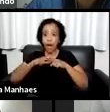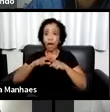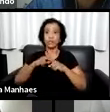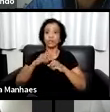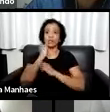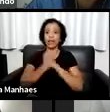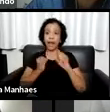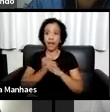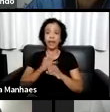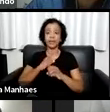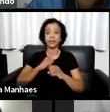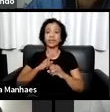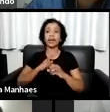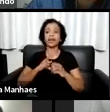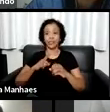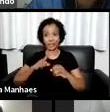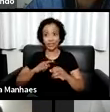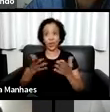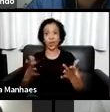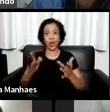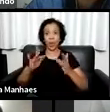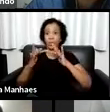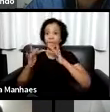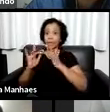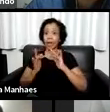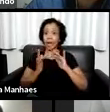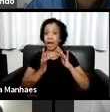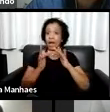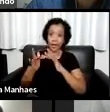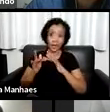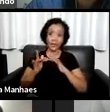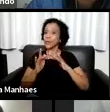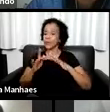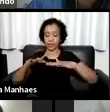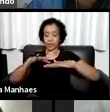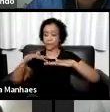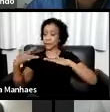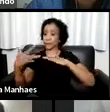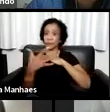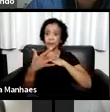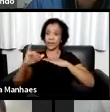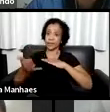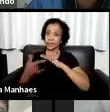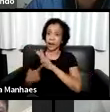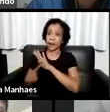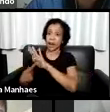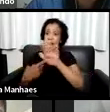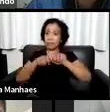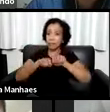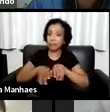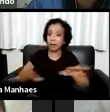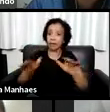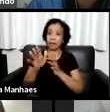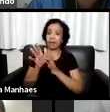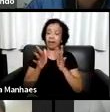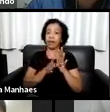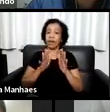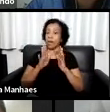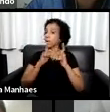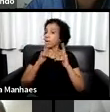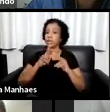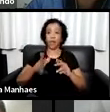meios de comunicação. Isso é obra de Deus, irmãos. A igreja, ela não é a igreja do templo. O